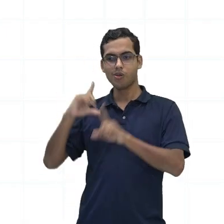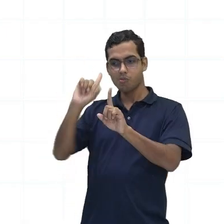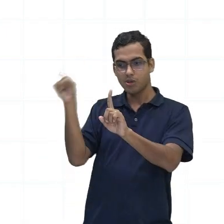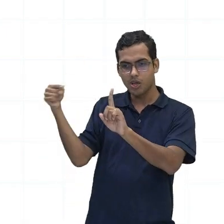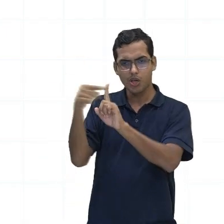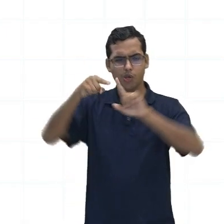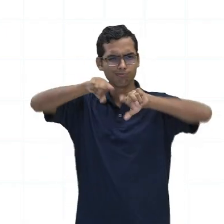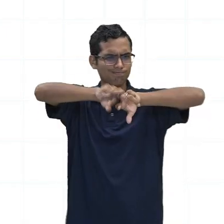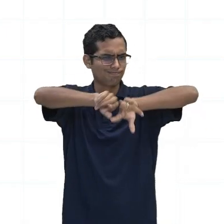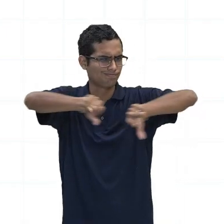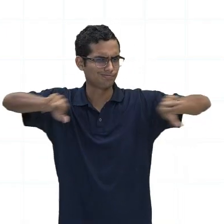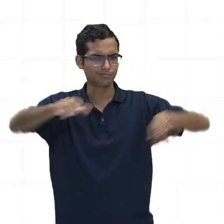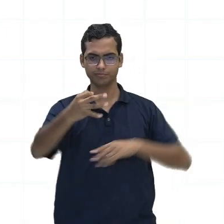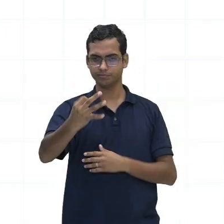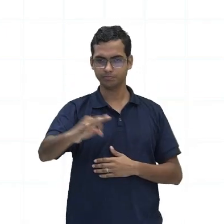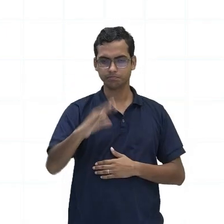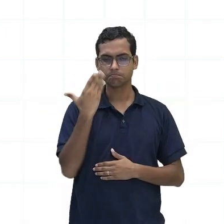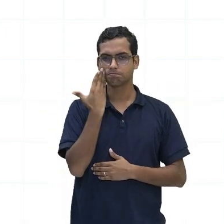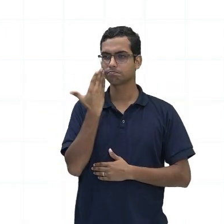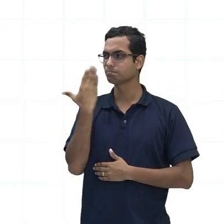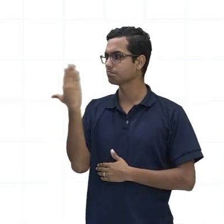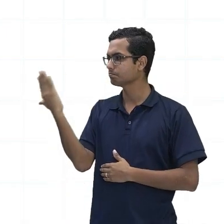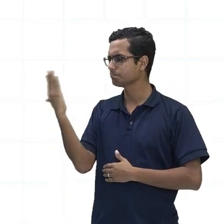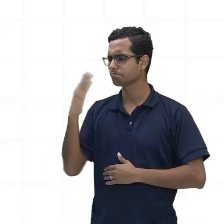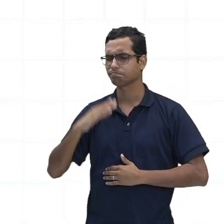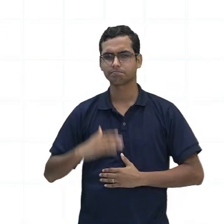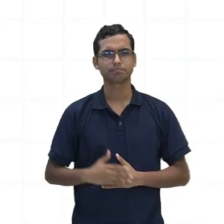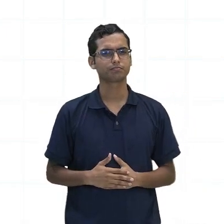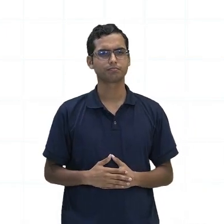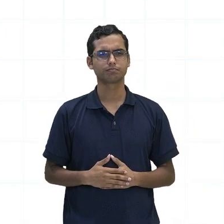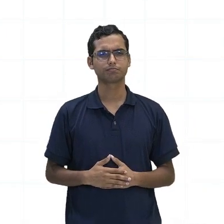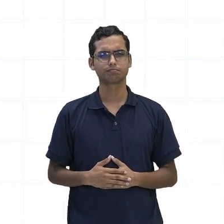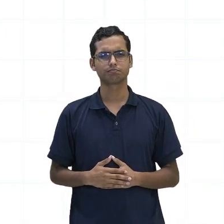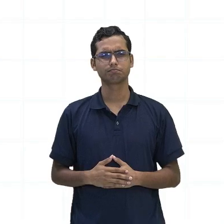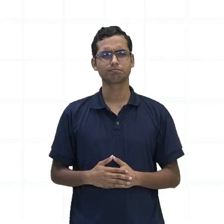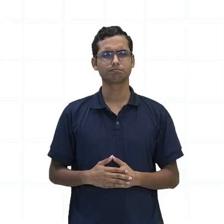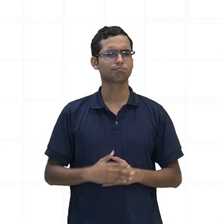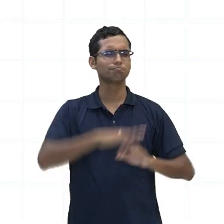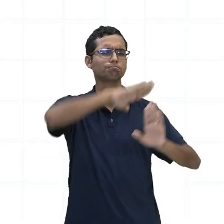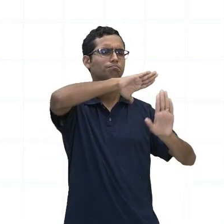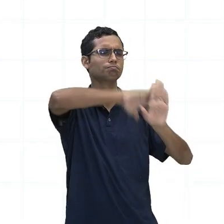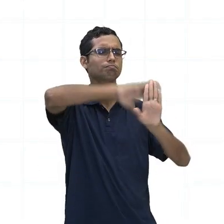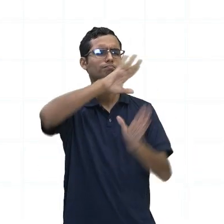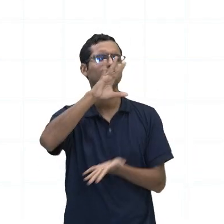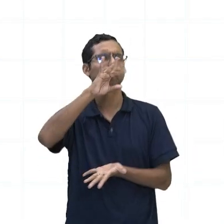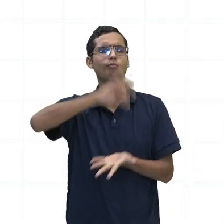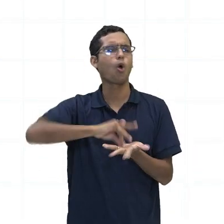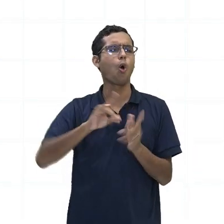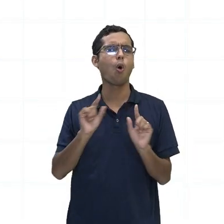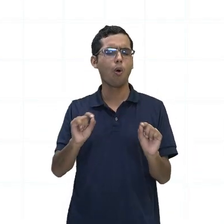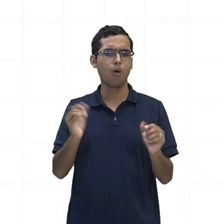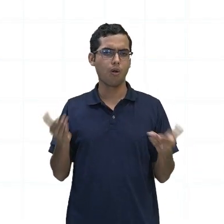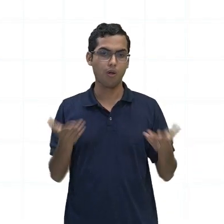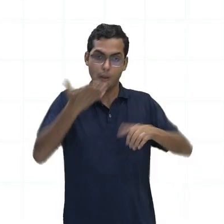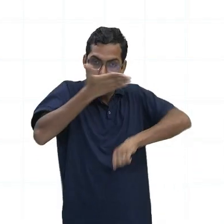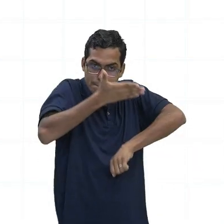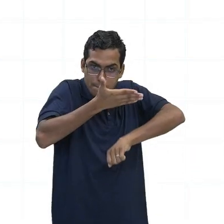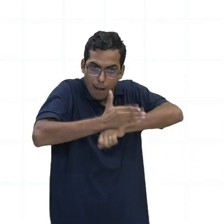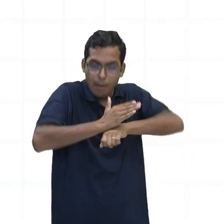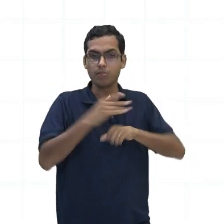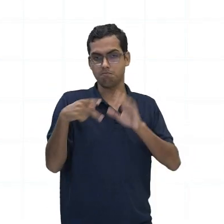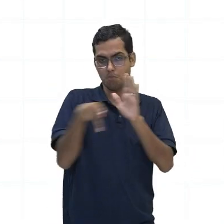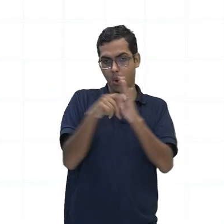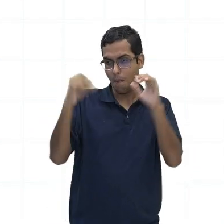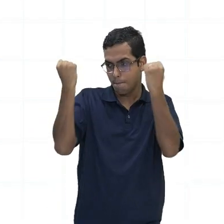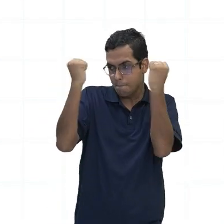tá bom? Mas o que seria realmente a ginástica? Observem, a ginástica é uma prática corporal